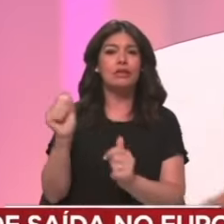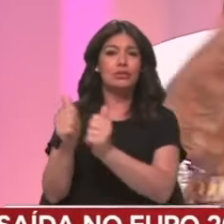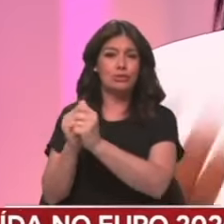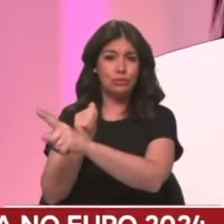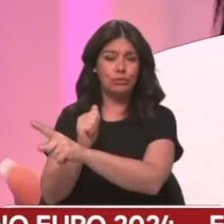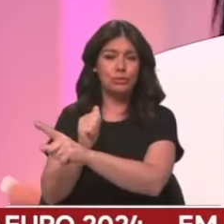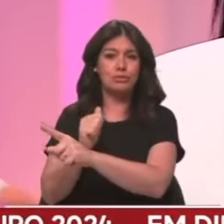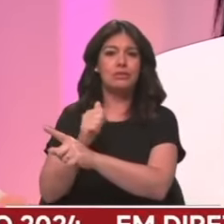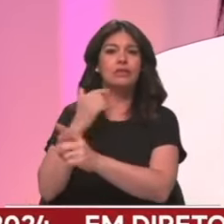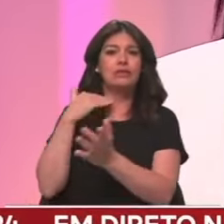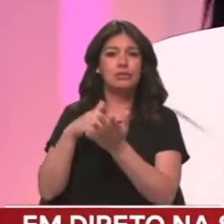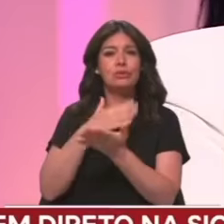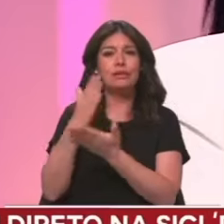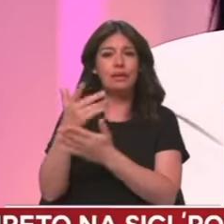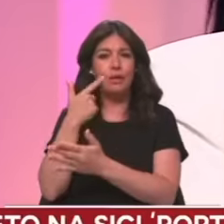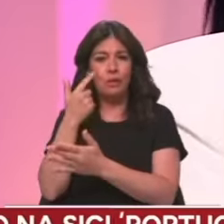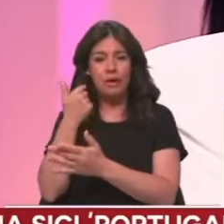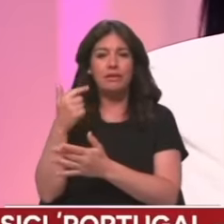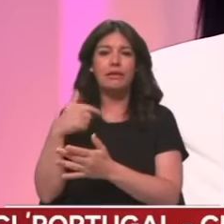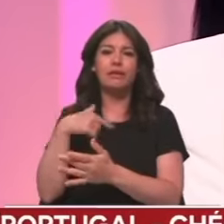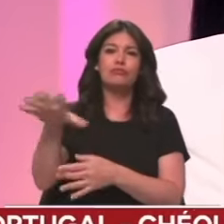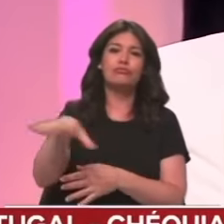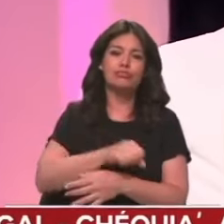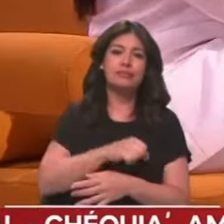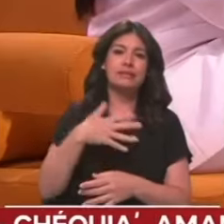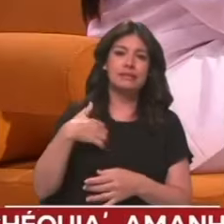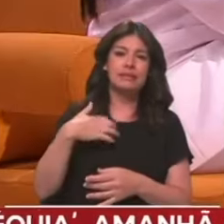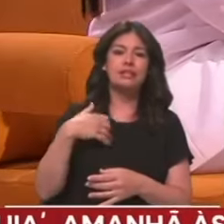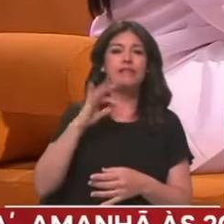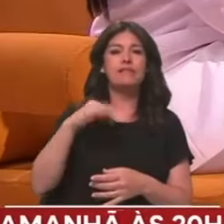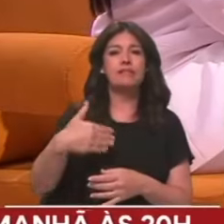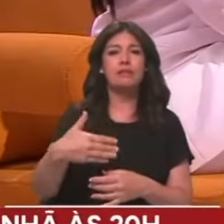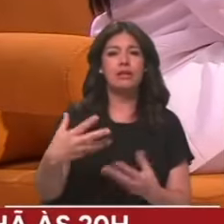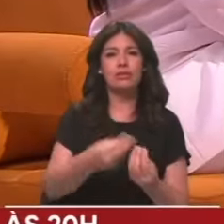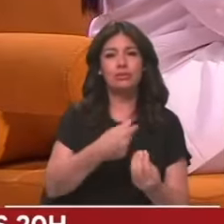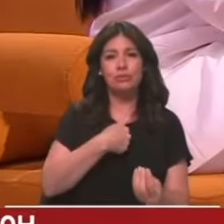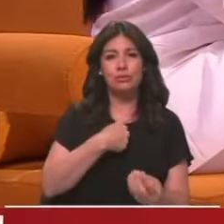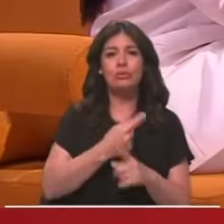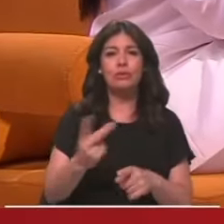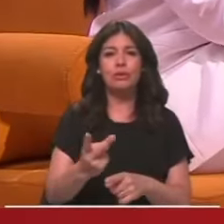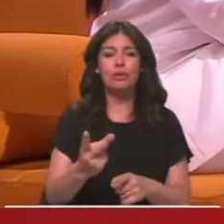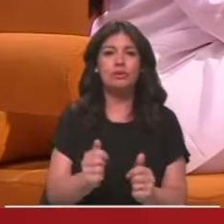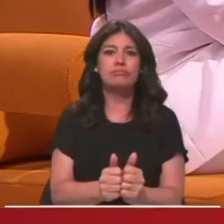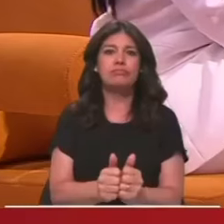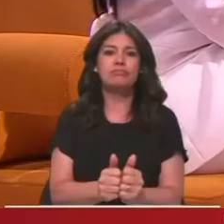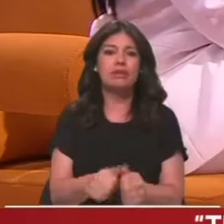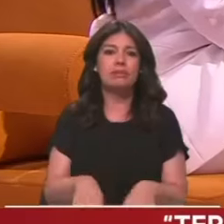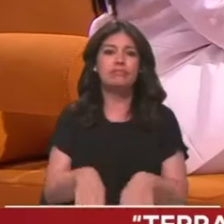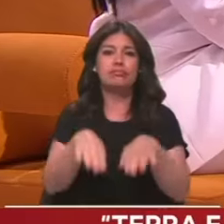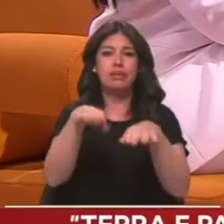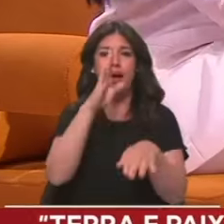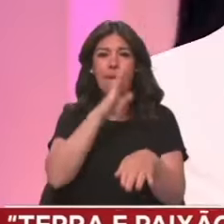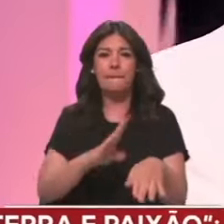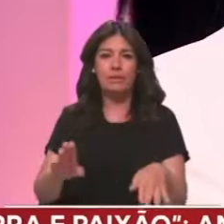quinta-feira eu ia buscar o meu Rafael à sexta ficava comigo no fim de semana porque as crianças não se conseguem separar nós também não queremos que elas separem